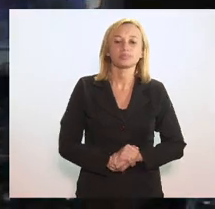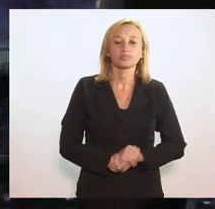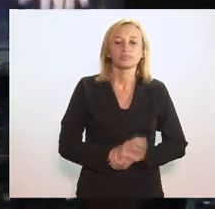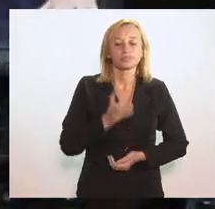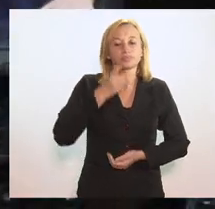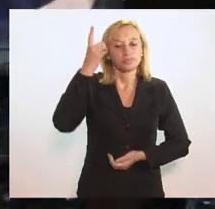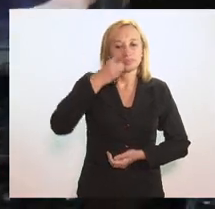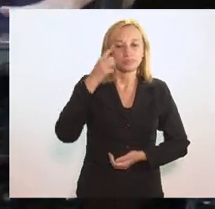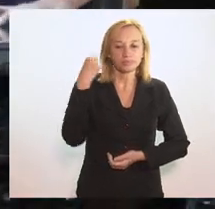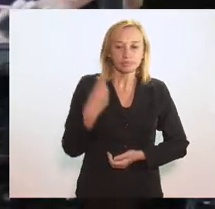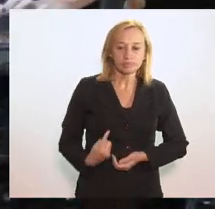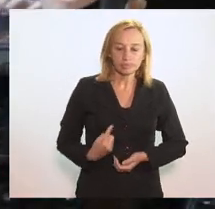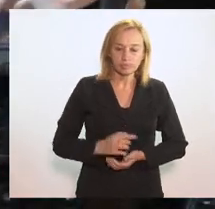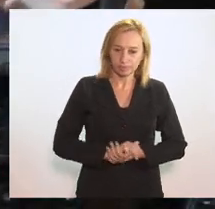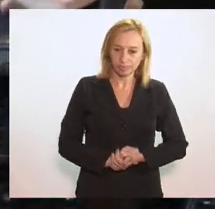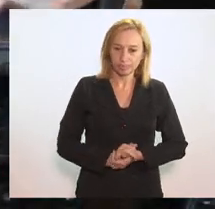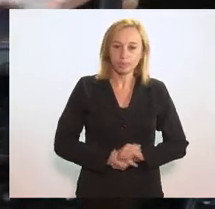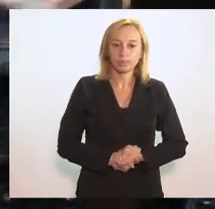Deputada Dani, por favor.